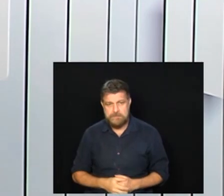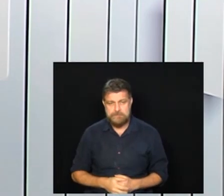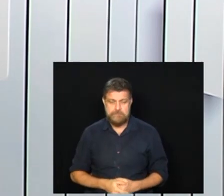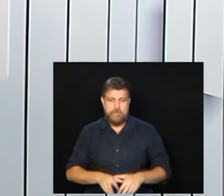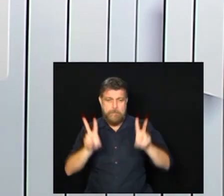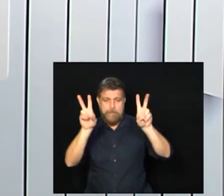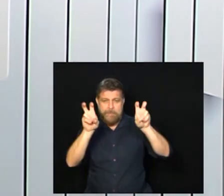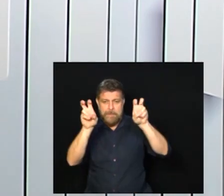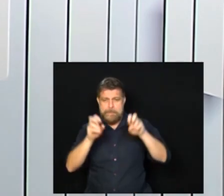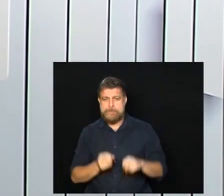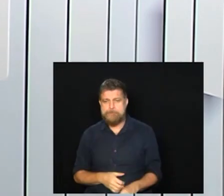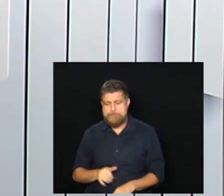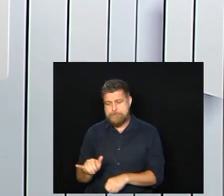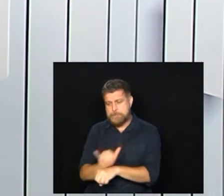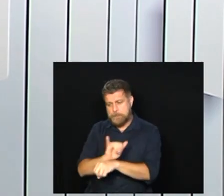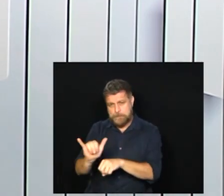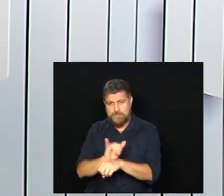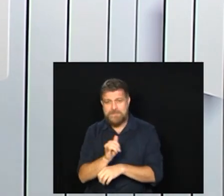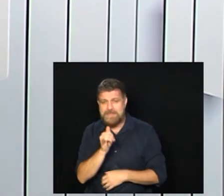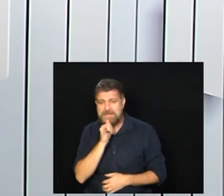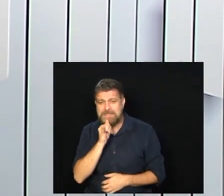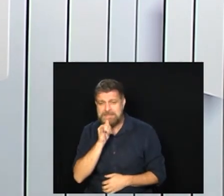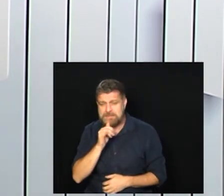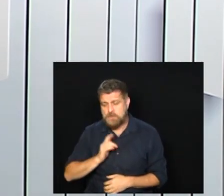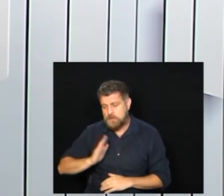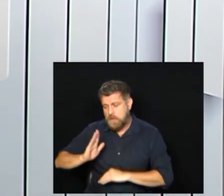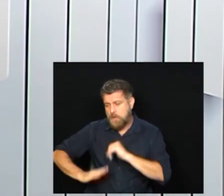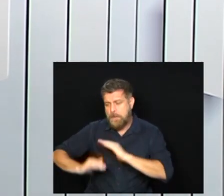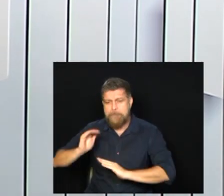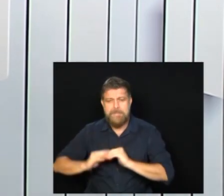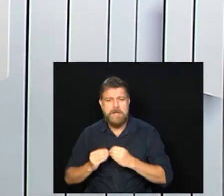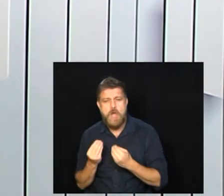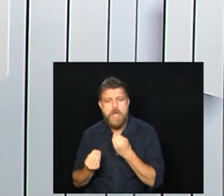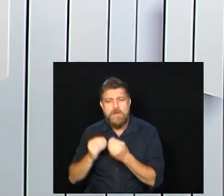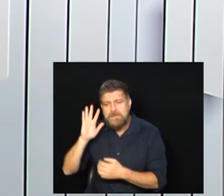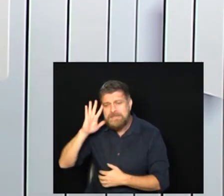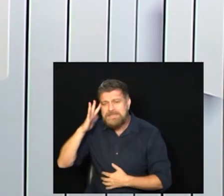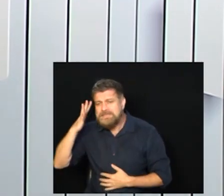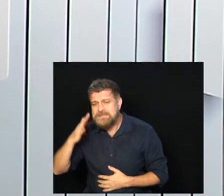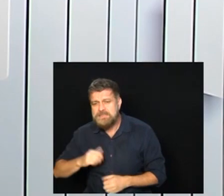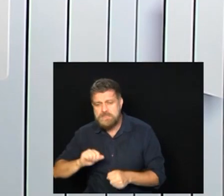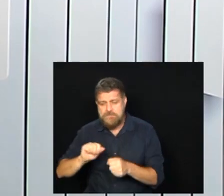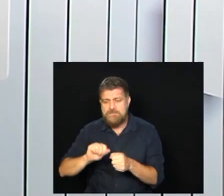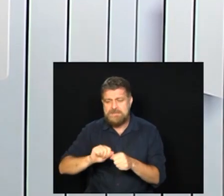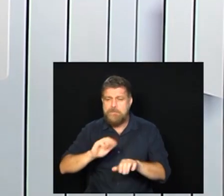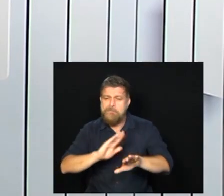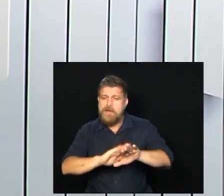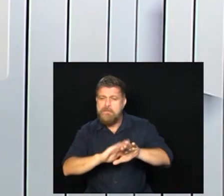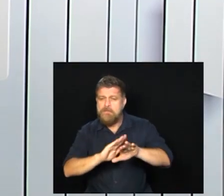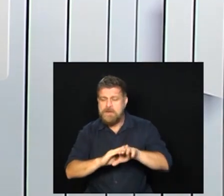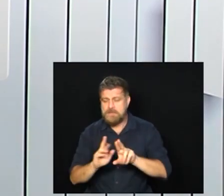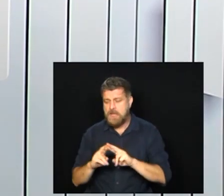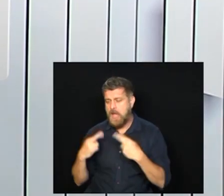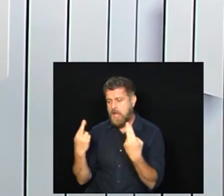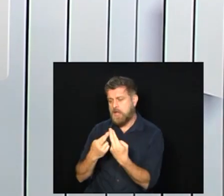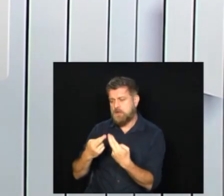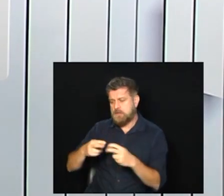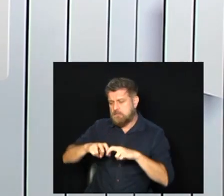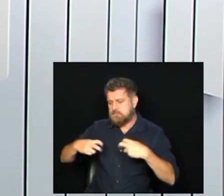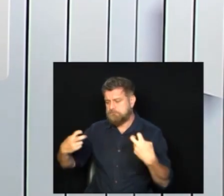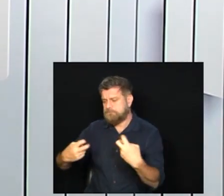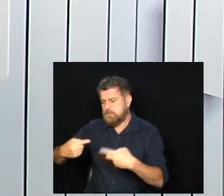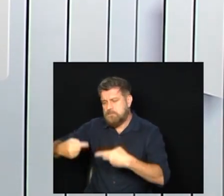sobre os rumos? Então, quando tem que tomar alguma atividade, quando vocês têm que fazer alguma coisa, vocês fazem reunião, vocês